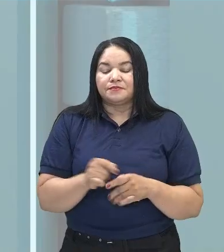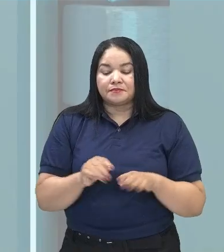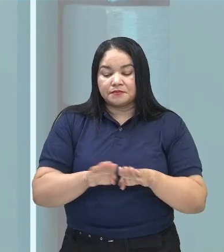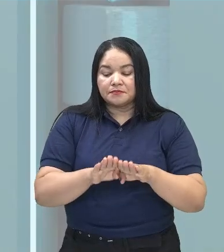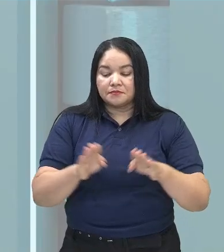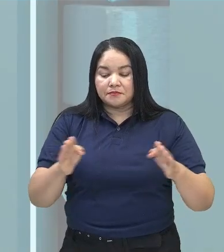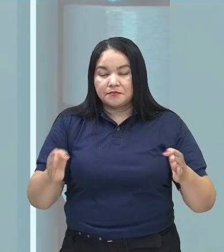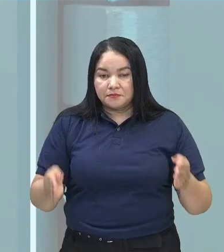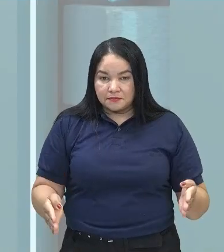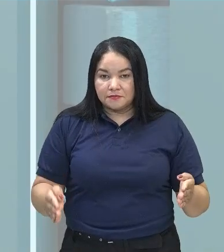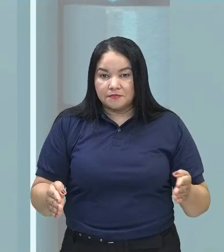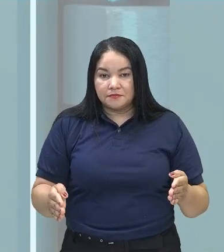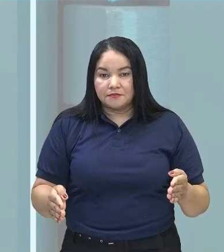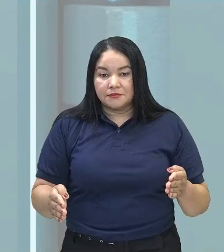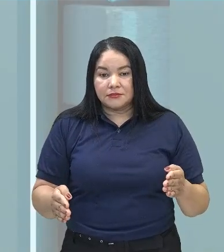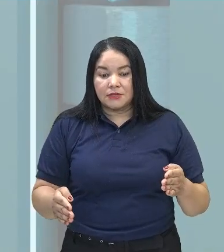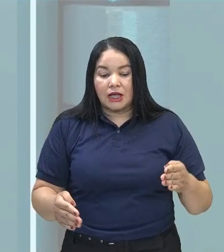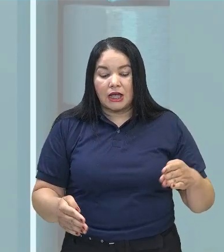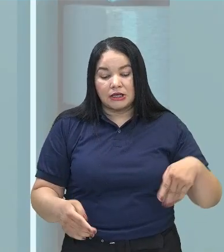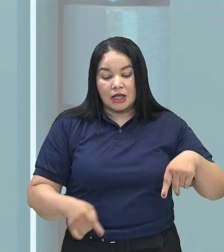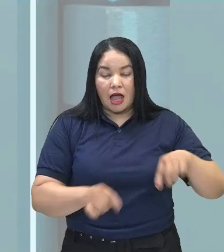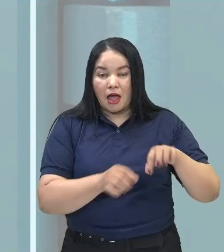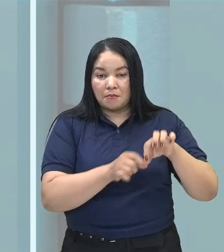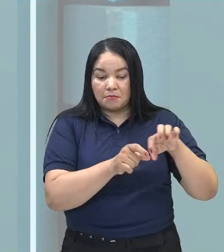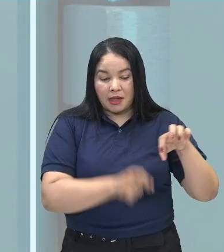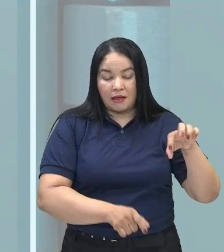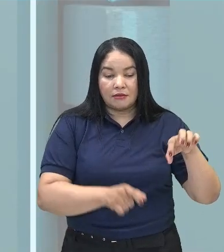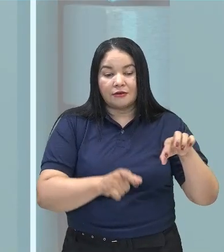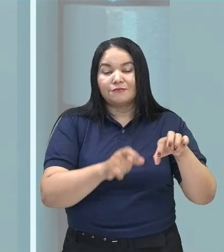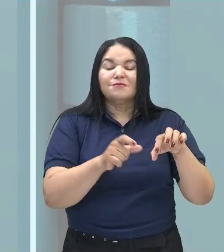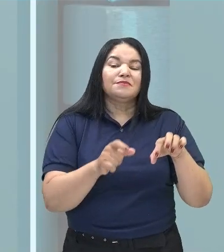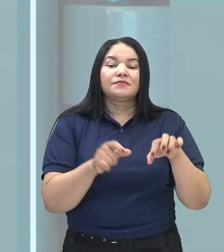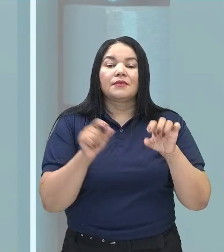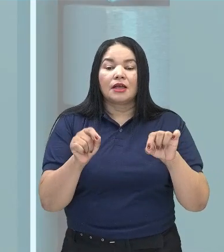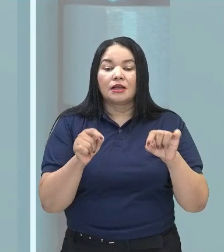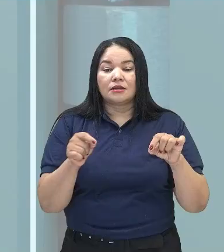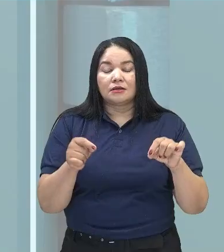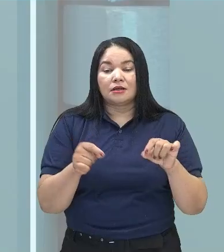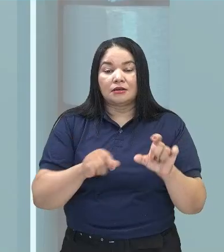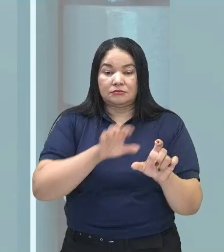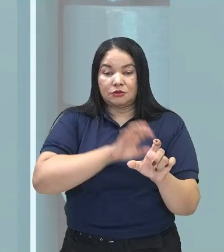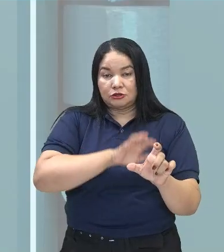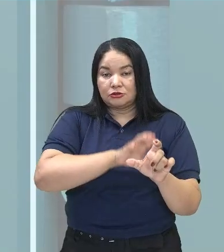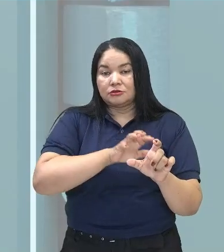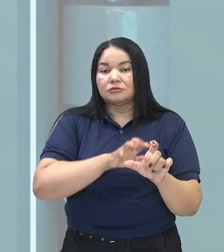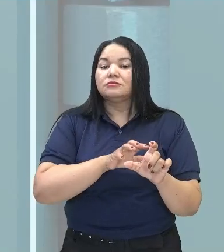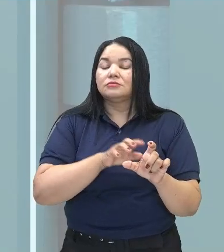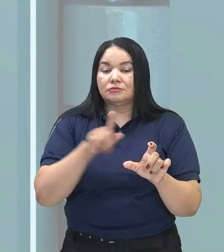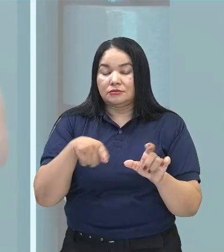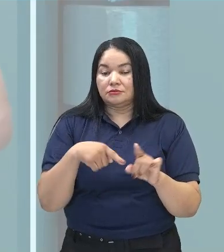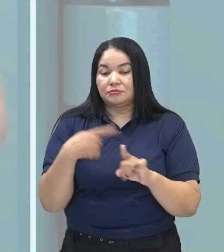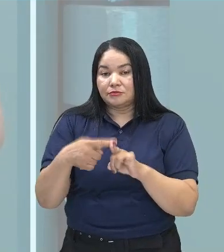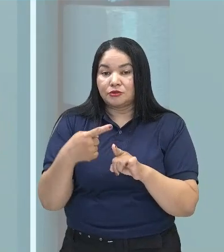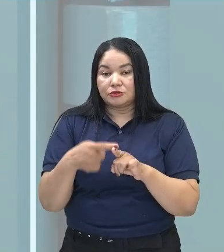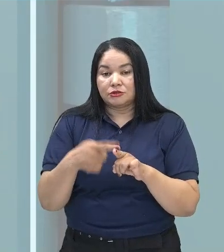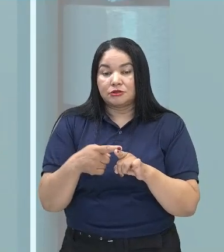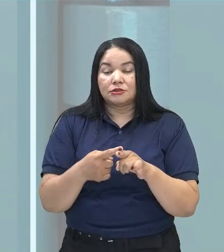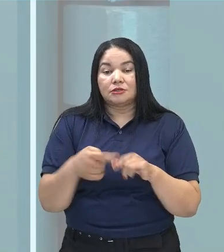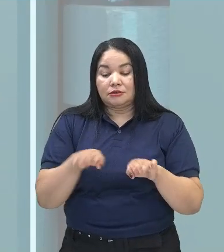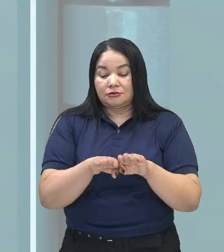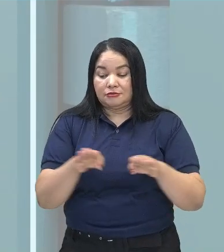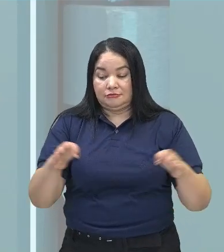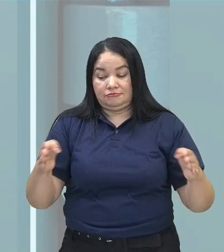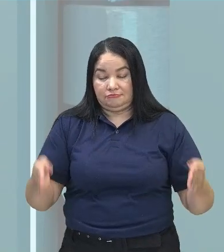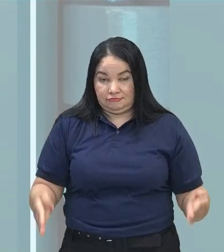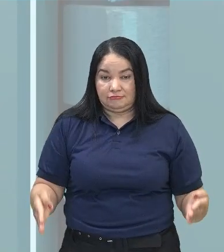que a perna não é no sentido denotativo e sim num conotativo? Porque eu estou falando da perna